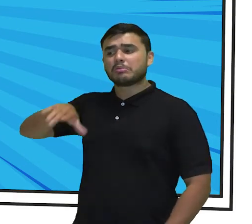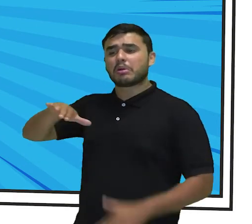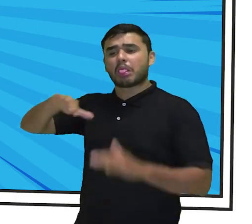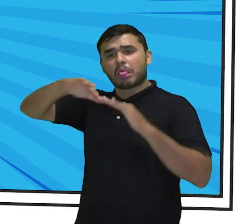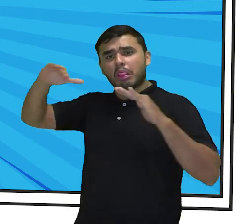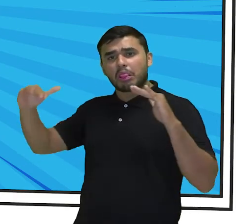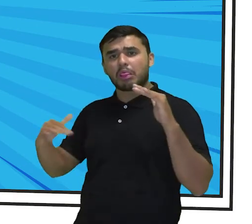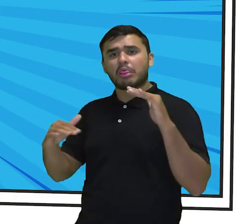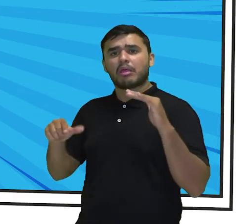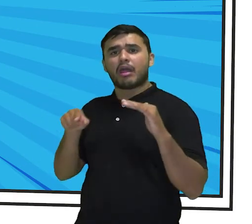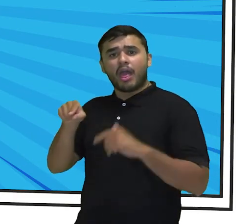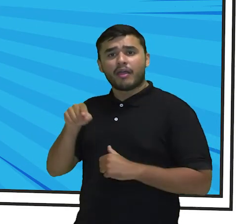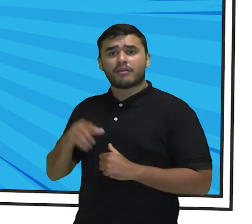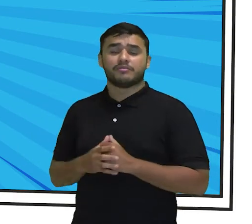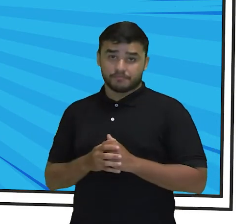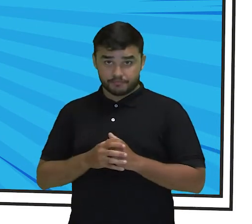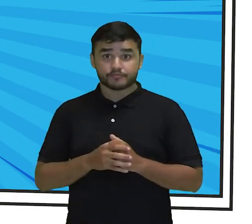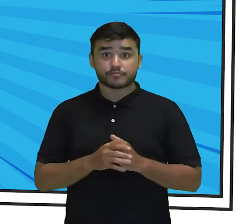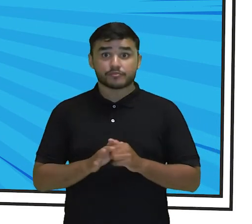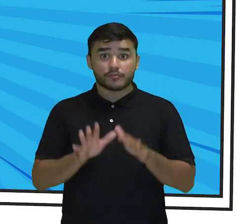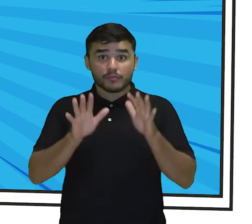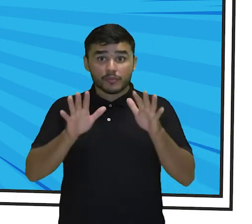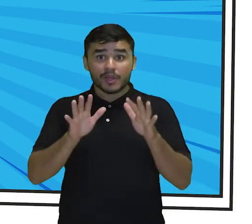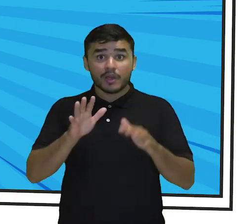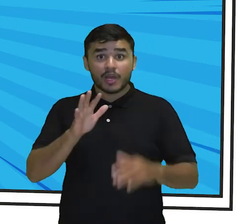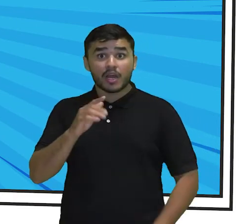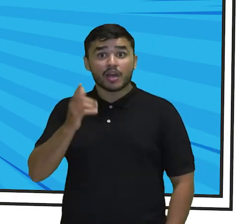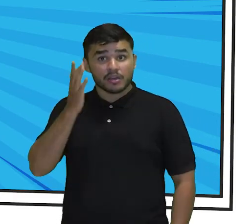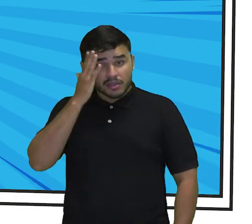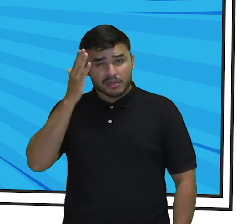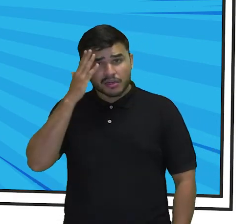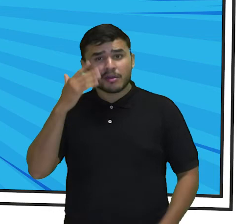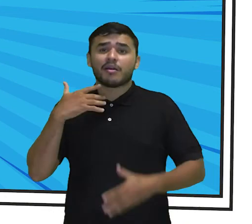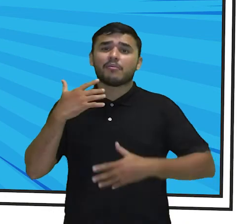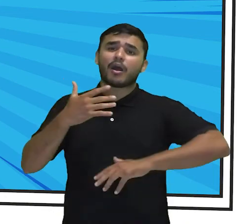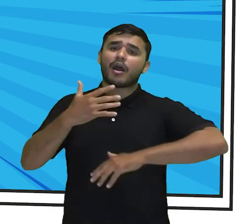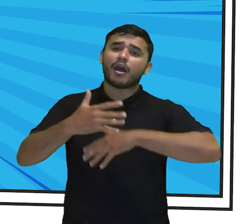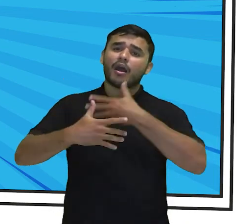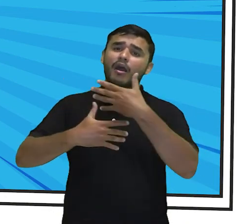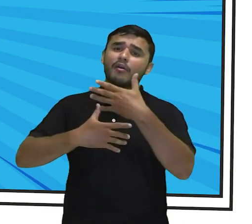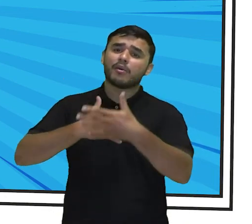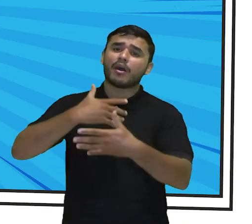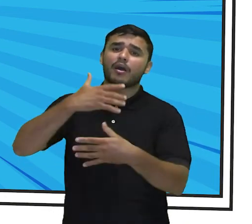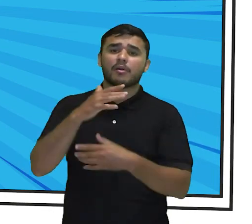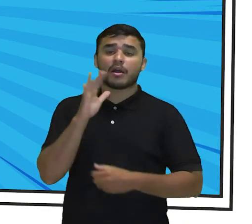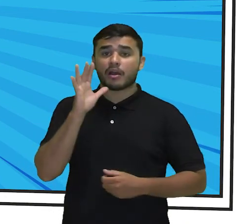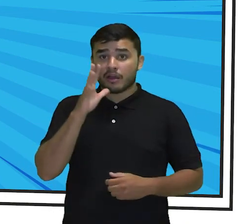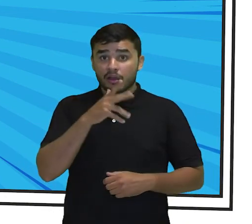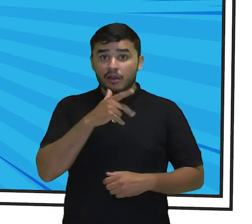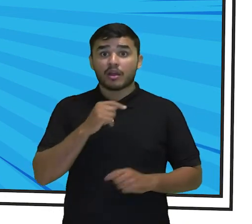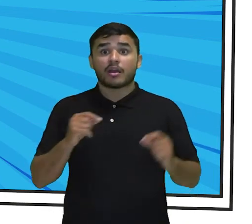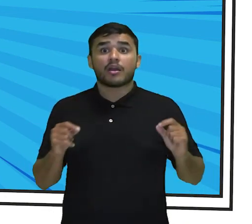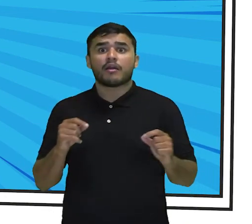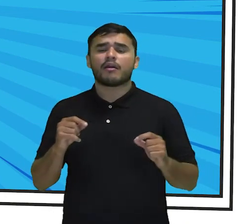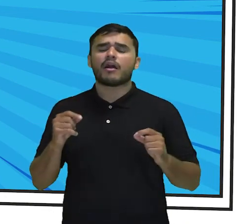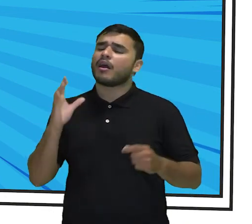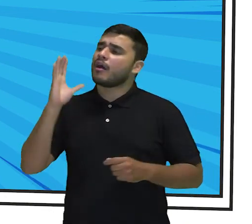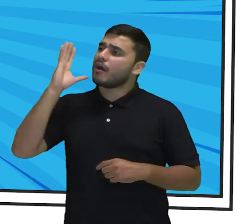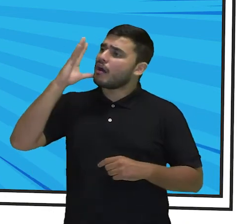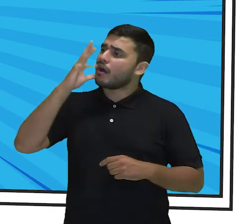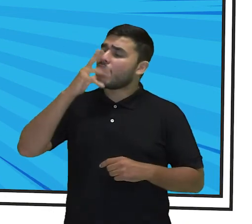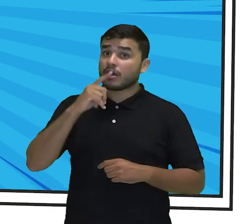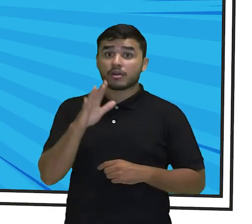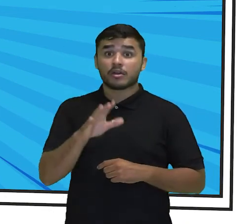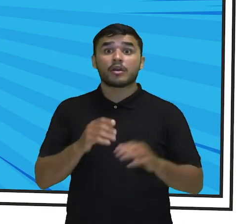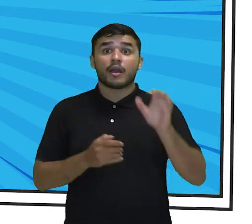Mas nós conseguimos nos libertar muito tempo depois. Nós entendemos isso muito tempo depois. A